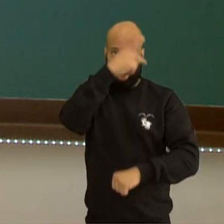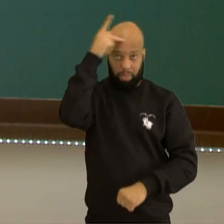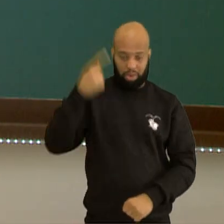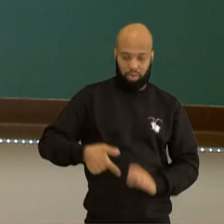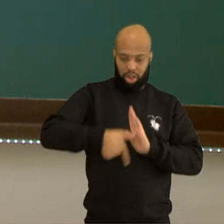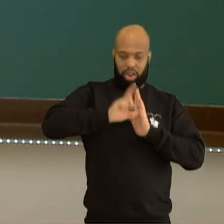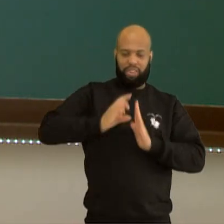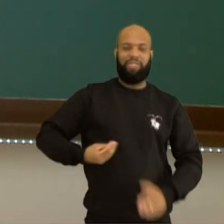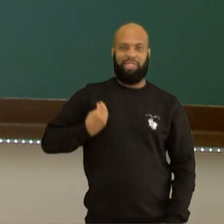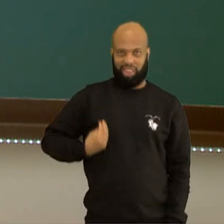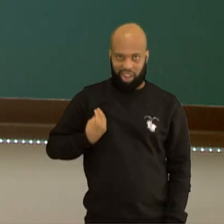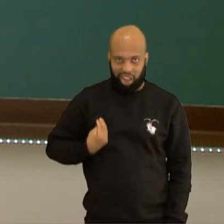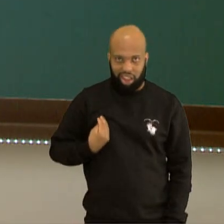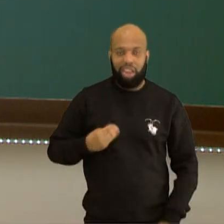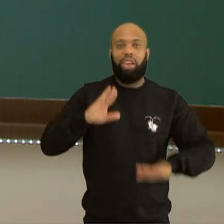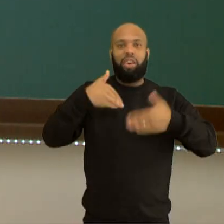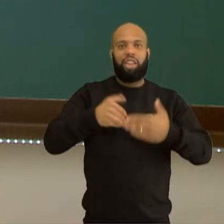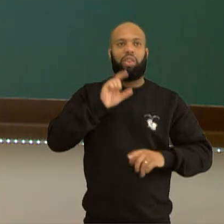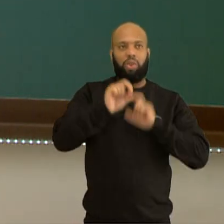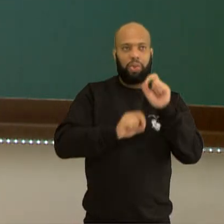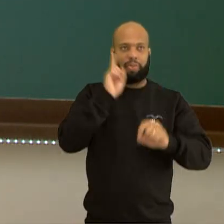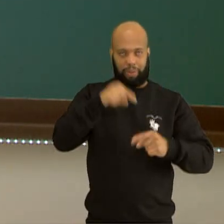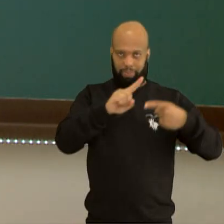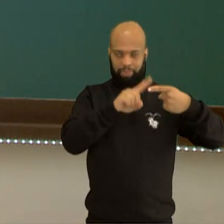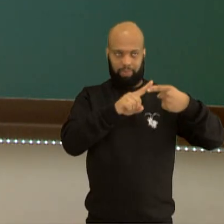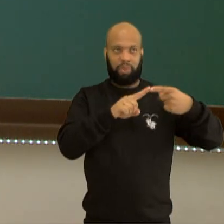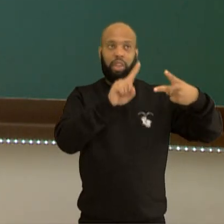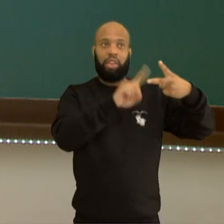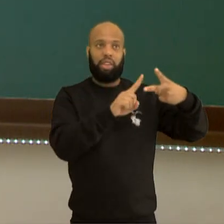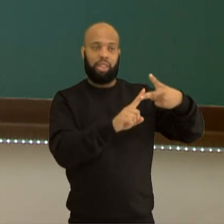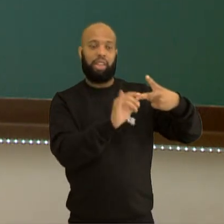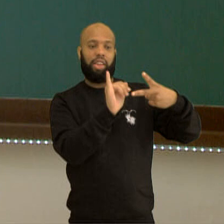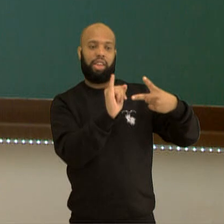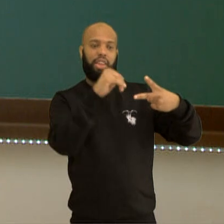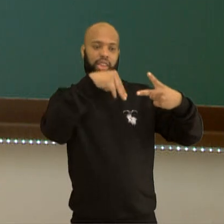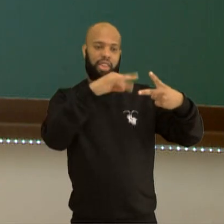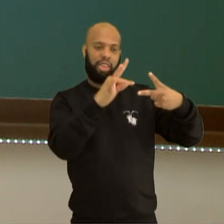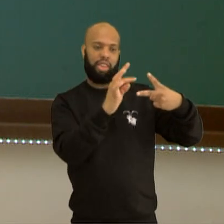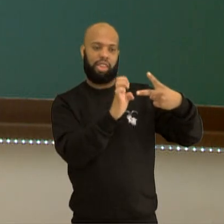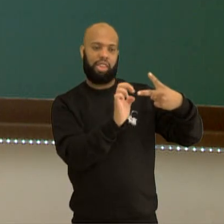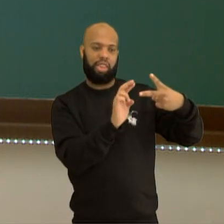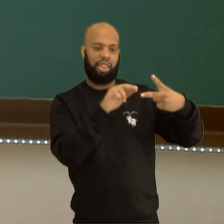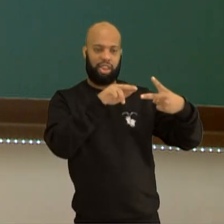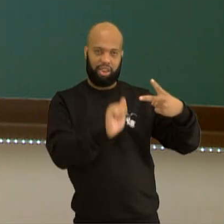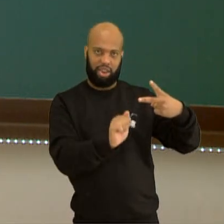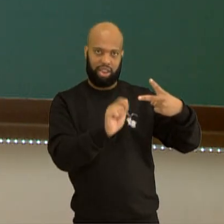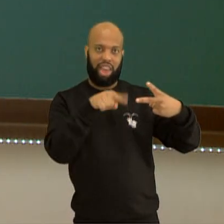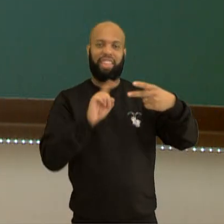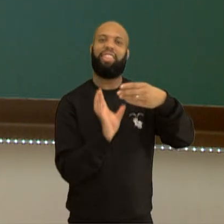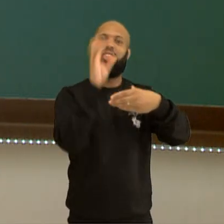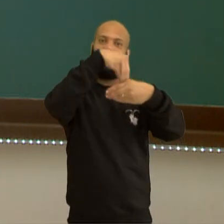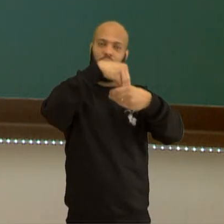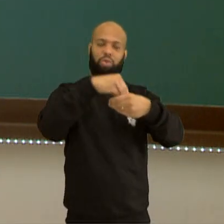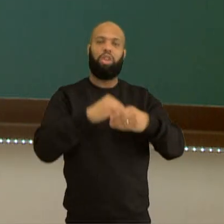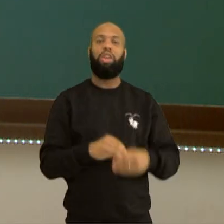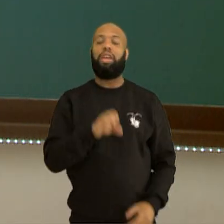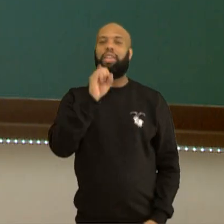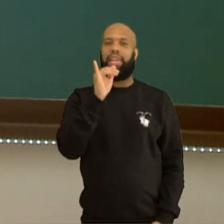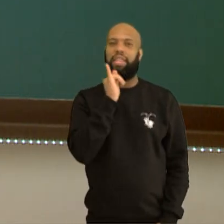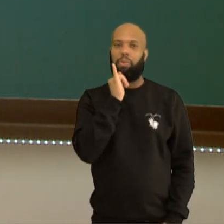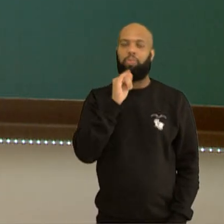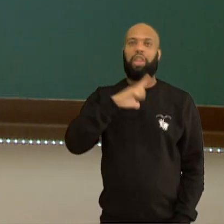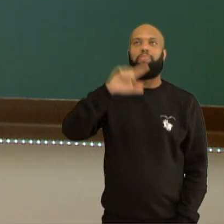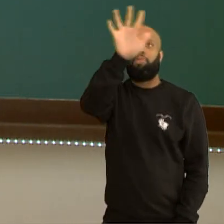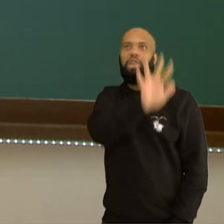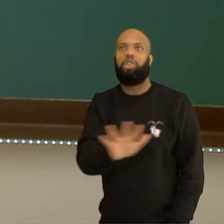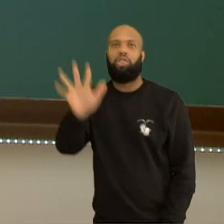está. Então, isso é migração externa, né? E a migração interna ocorre quando a população se